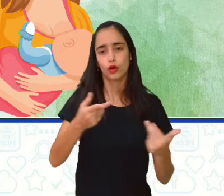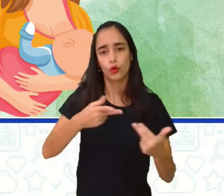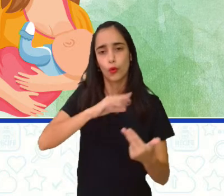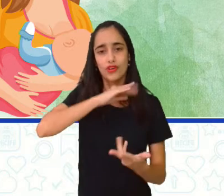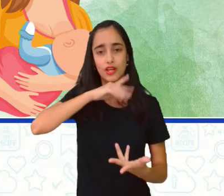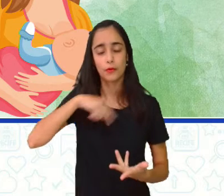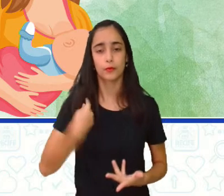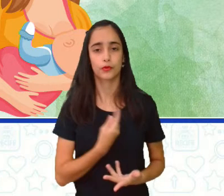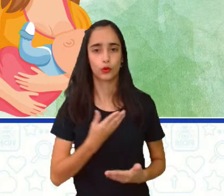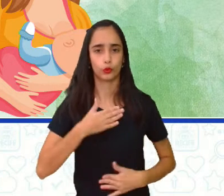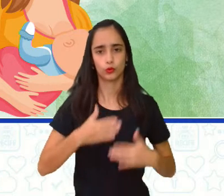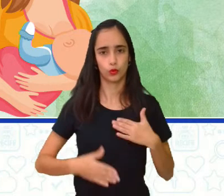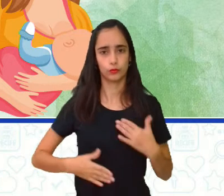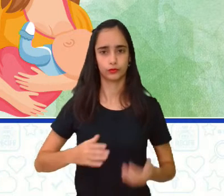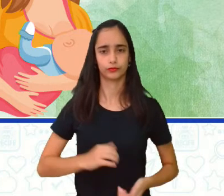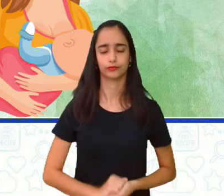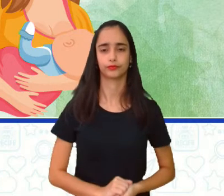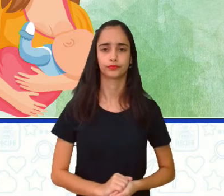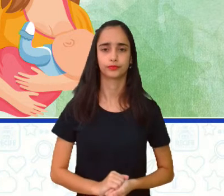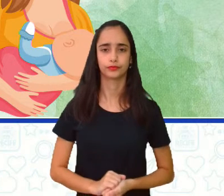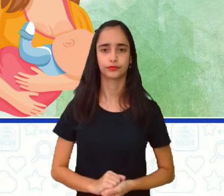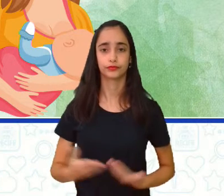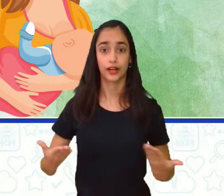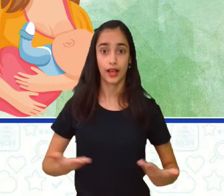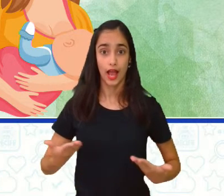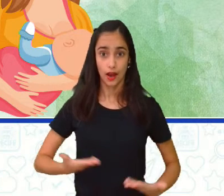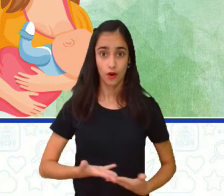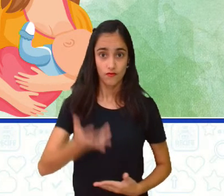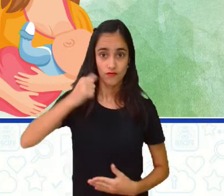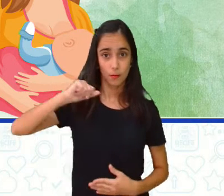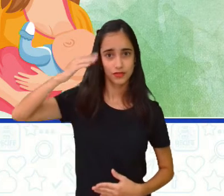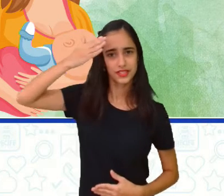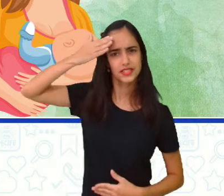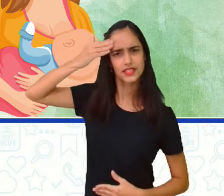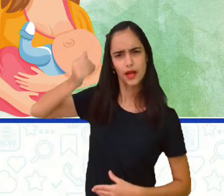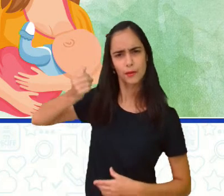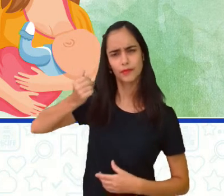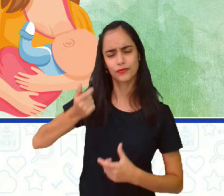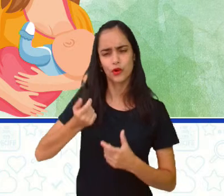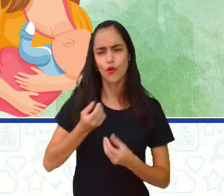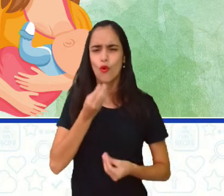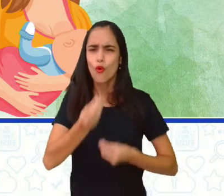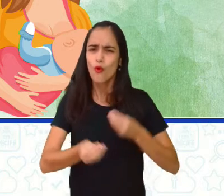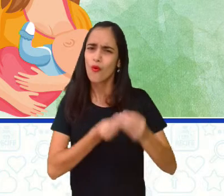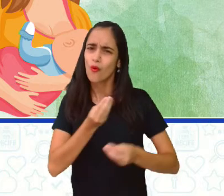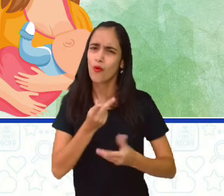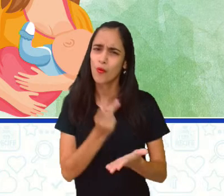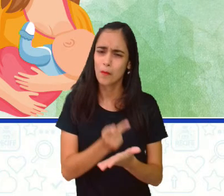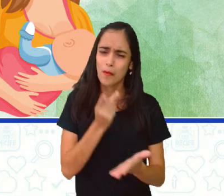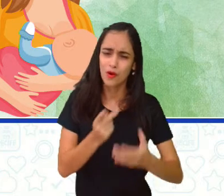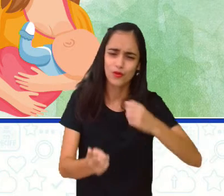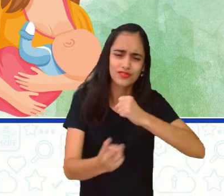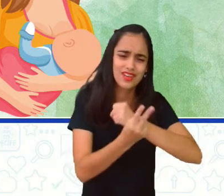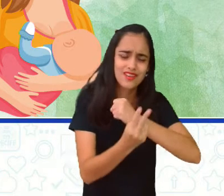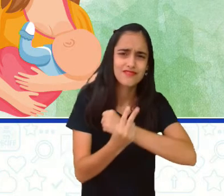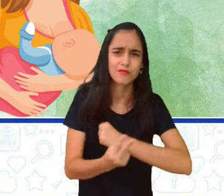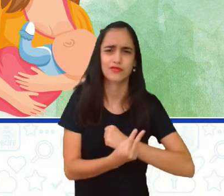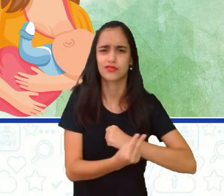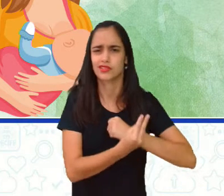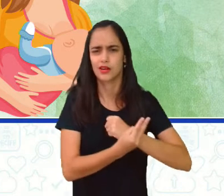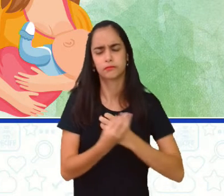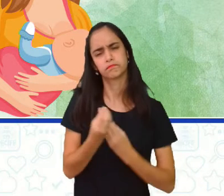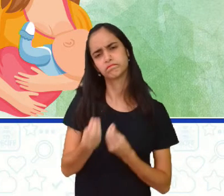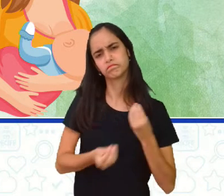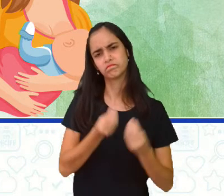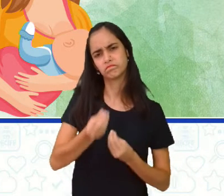gente vai saber agora como é. A gente já sabe que o nosso corpo tem defesa, mas de onde vem essa defesa? O que é que nós